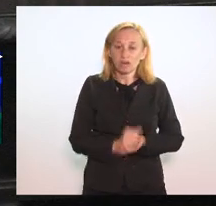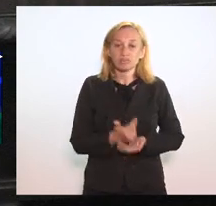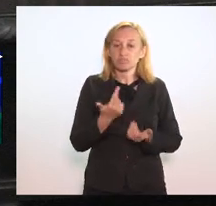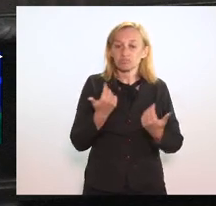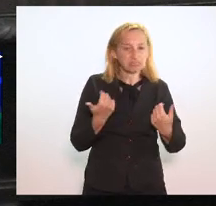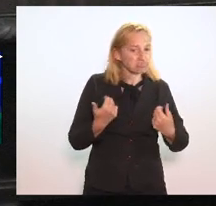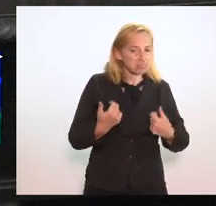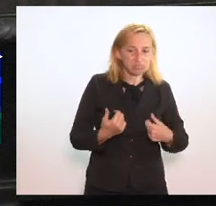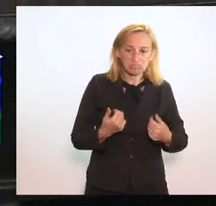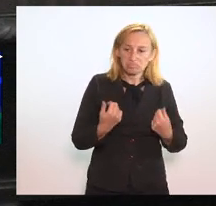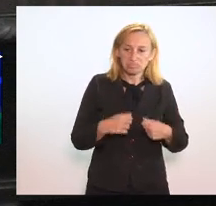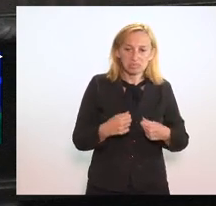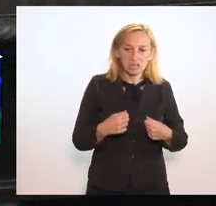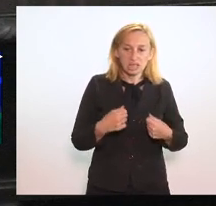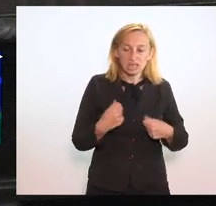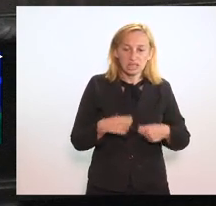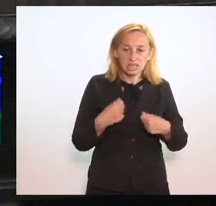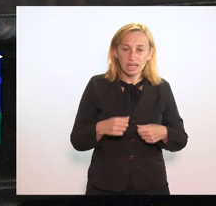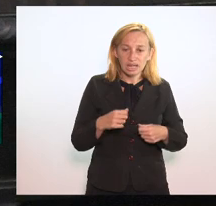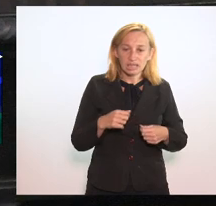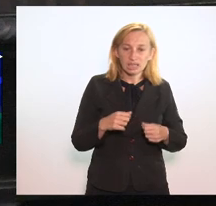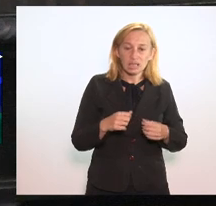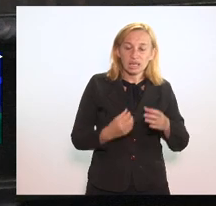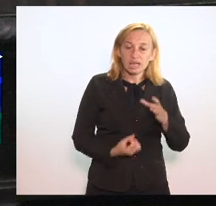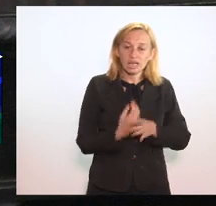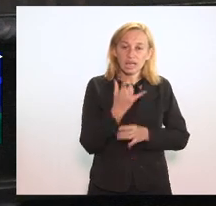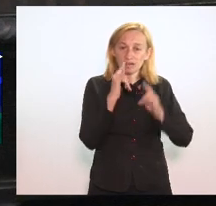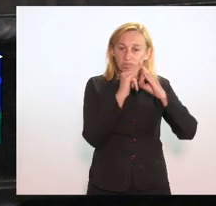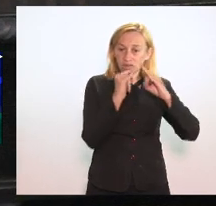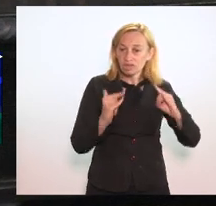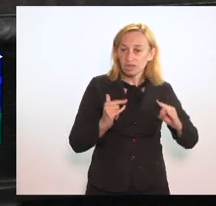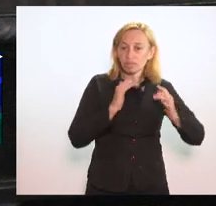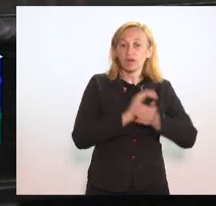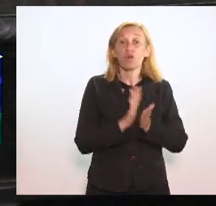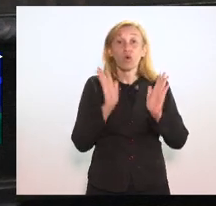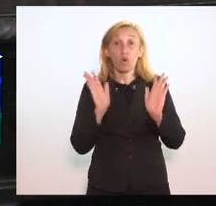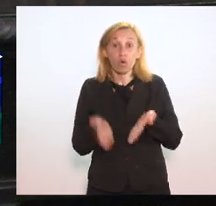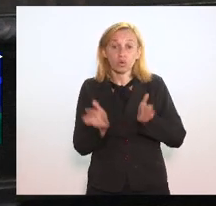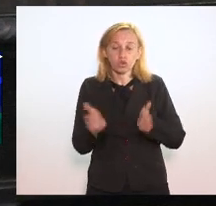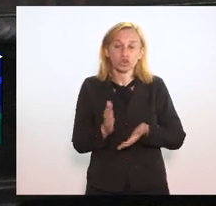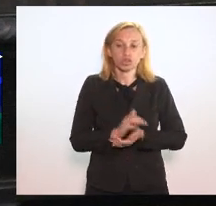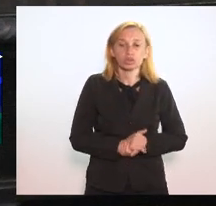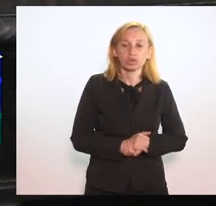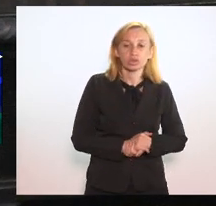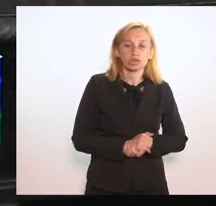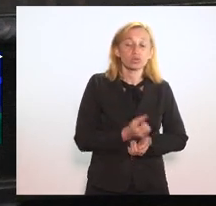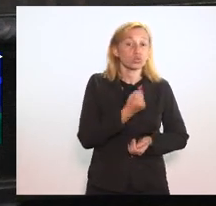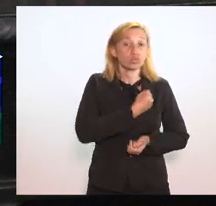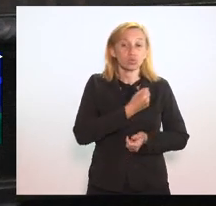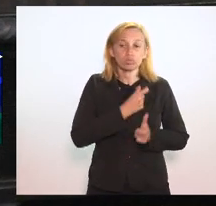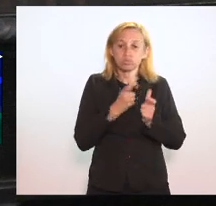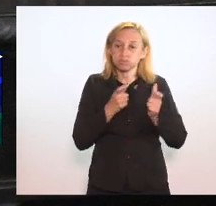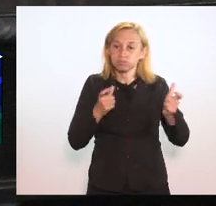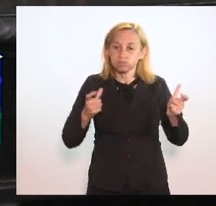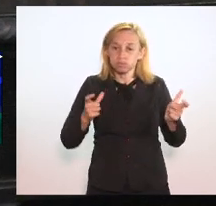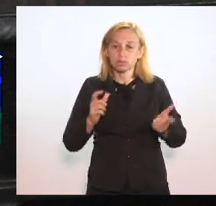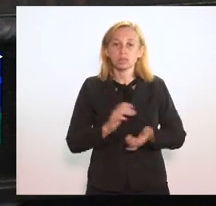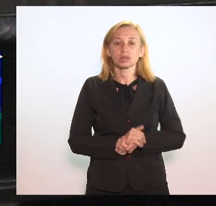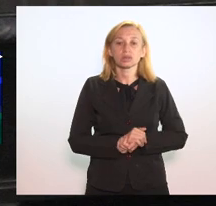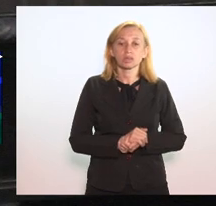da construção do hospital de campanha E hoje há um número em